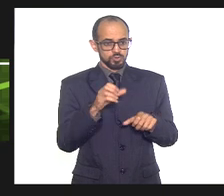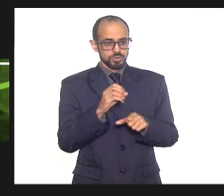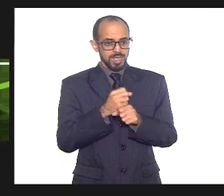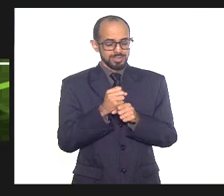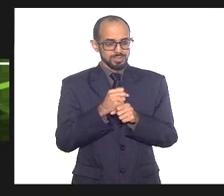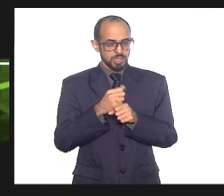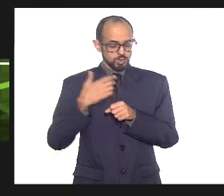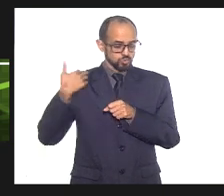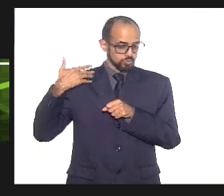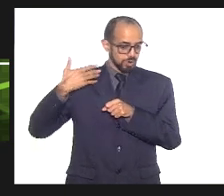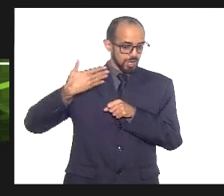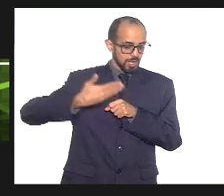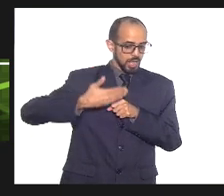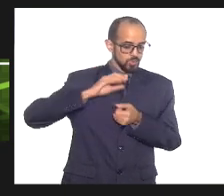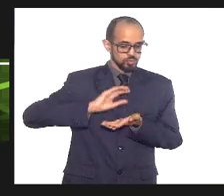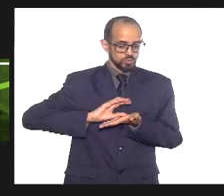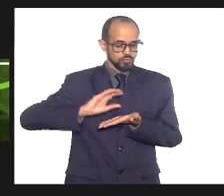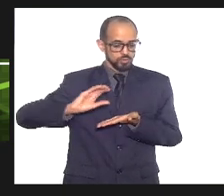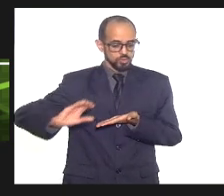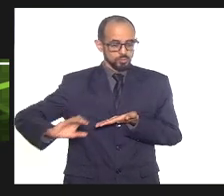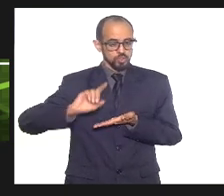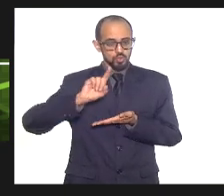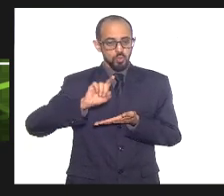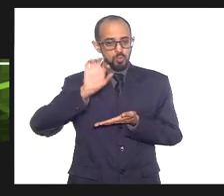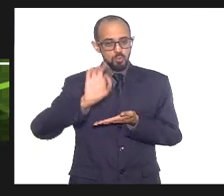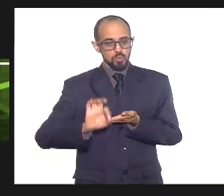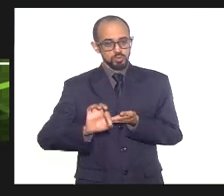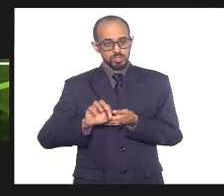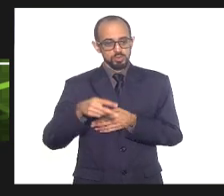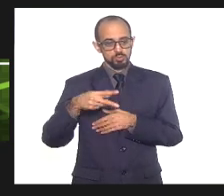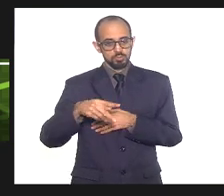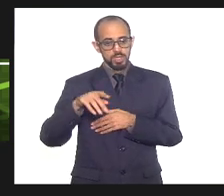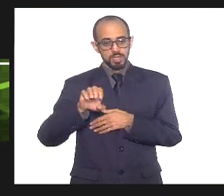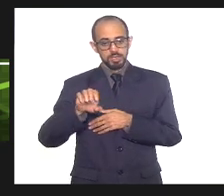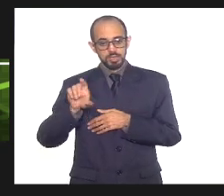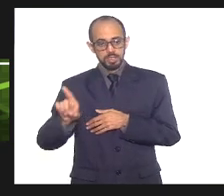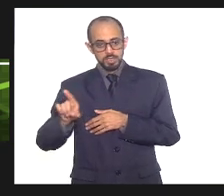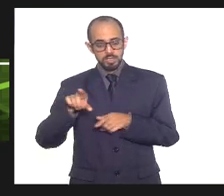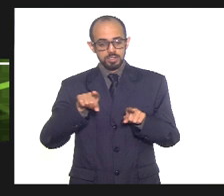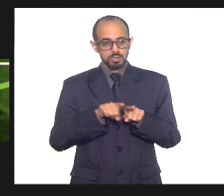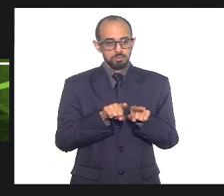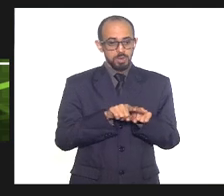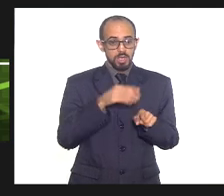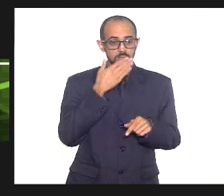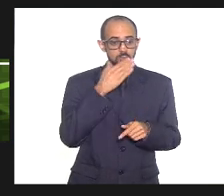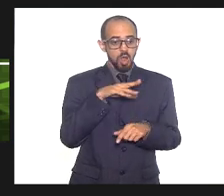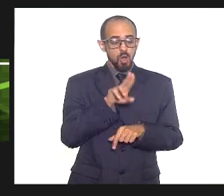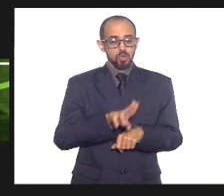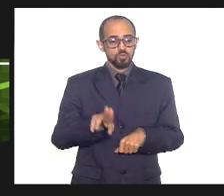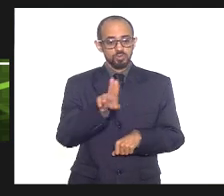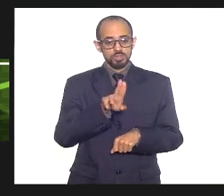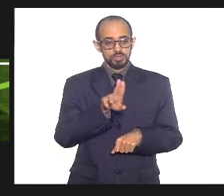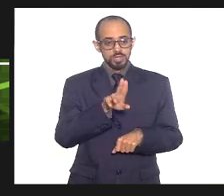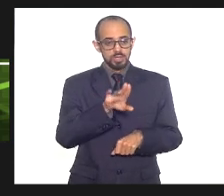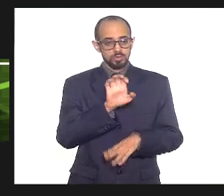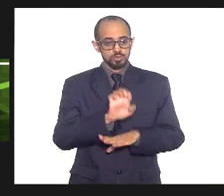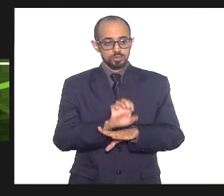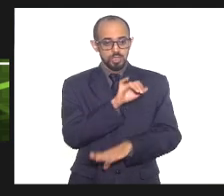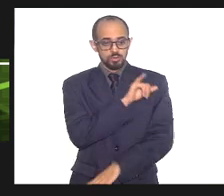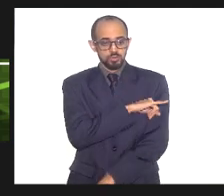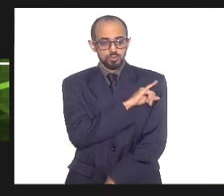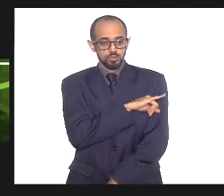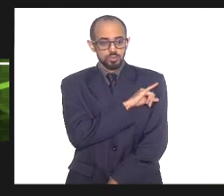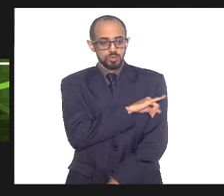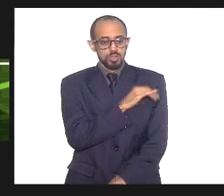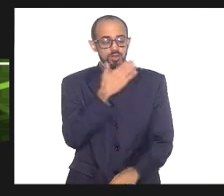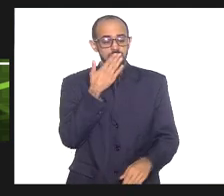anos os investimentos de 1% em P&D, em que universidades do Estado do Rio de Janeiro e quais